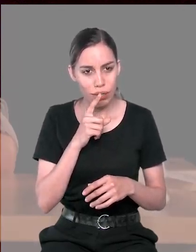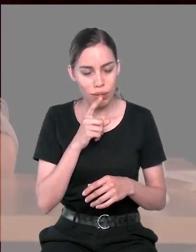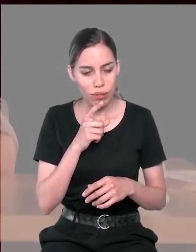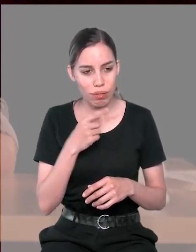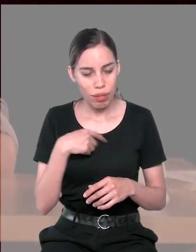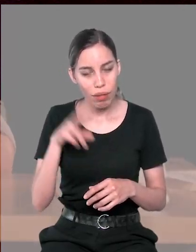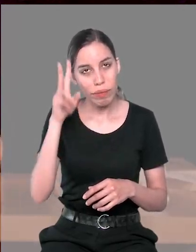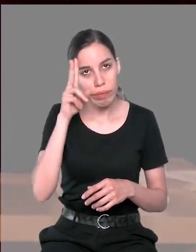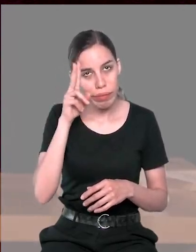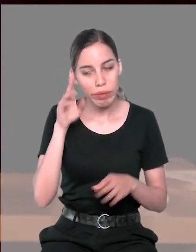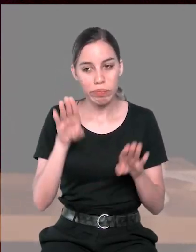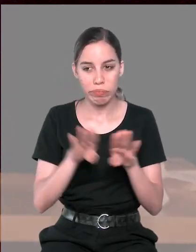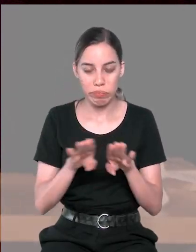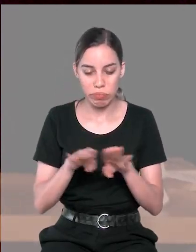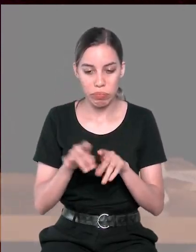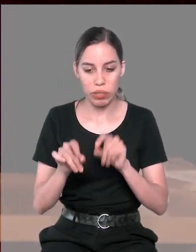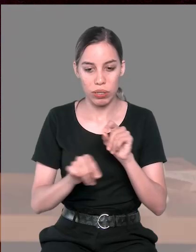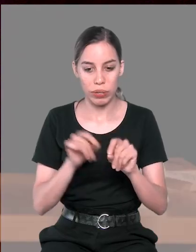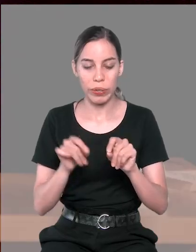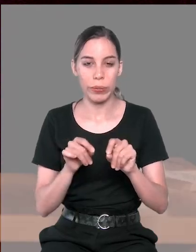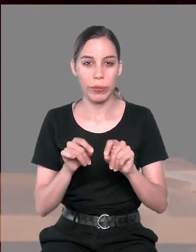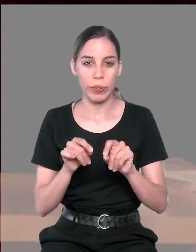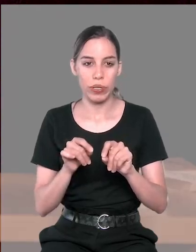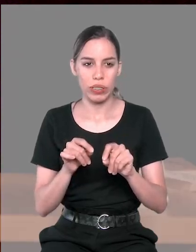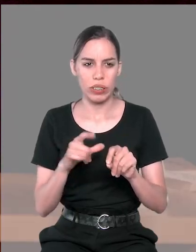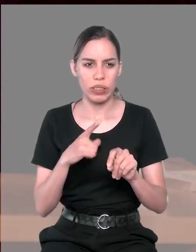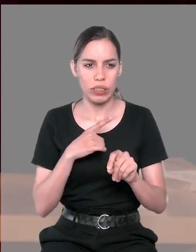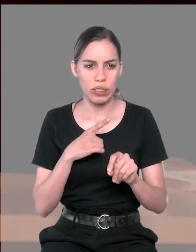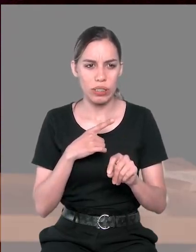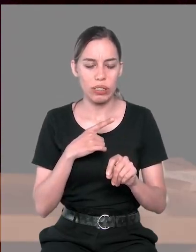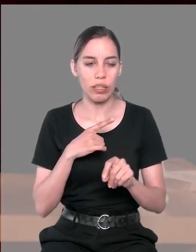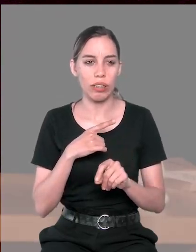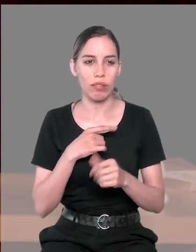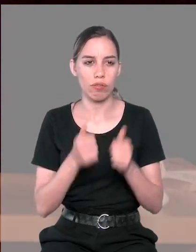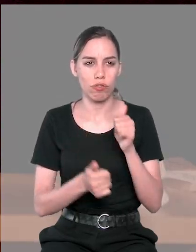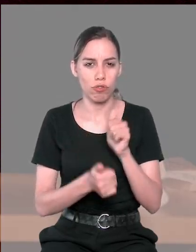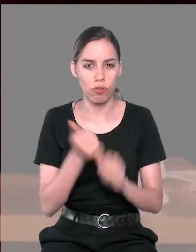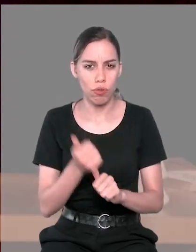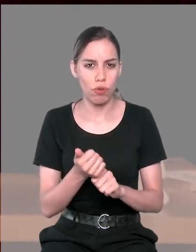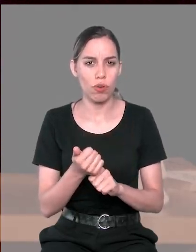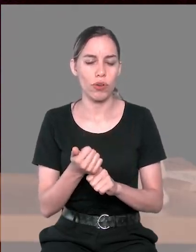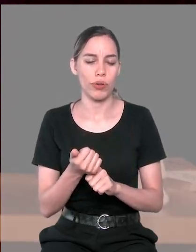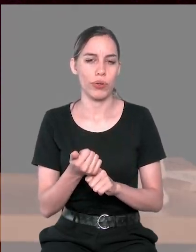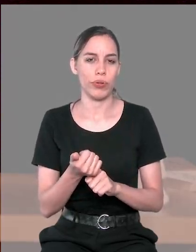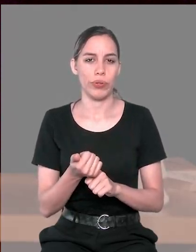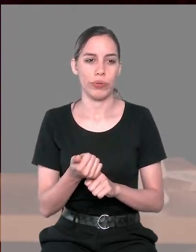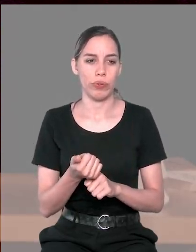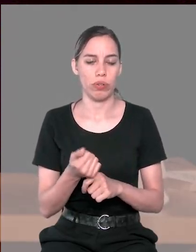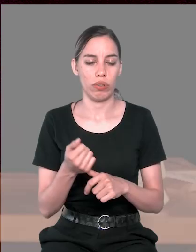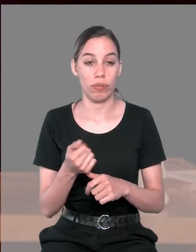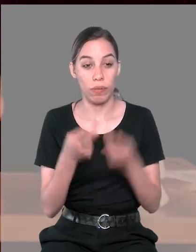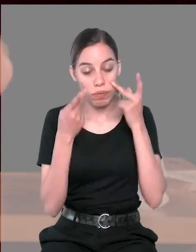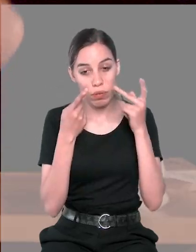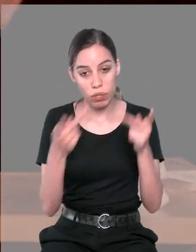eu lembro que no século XIX, né, o Paul Morphy era um grande jogador americano de xadrez. Visitando Paris, ele